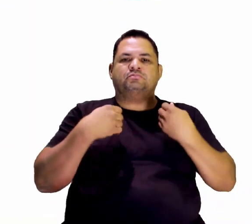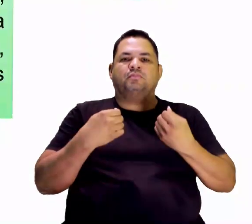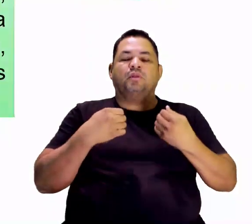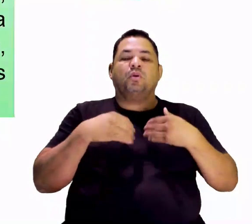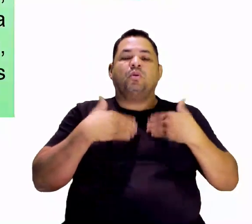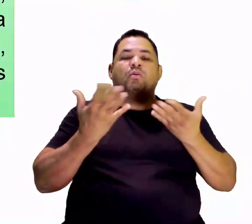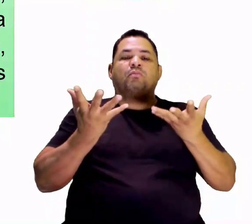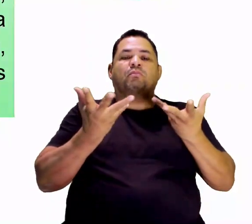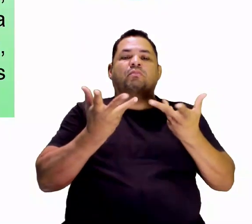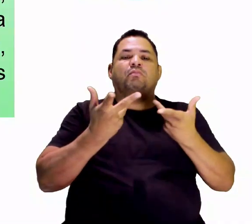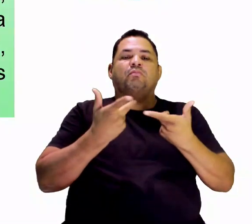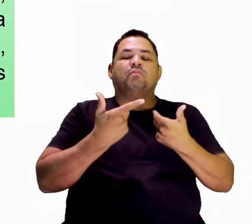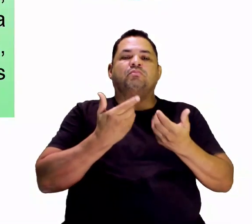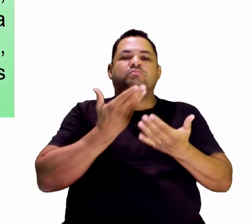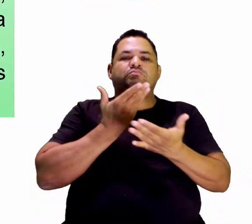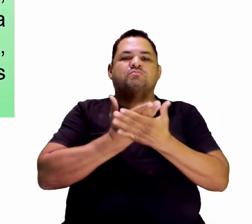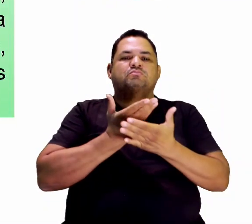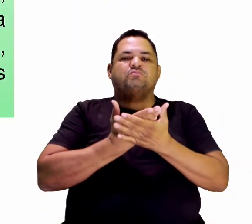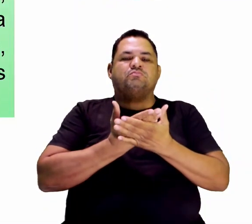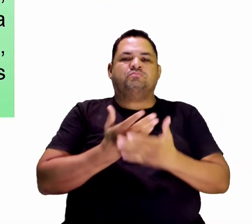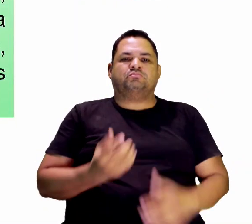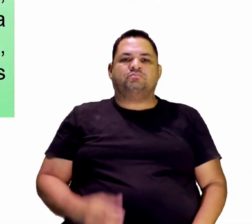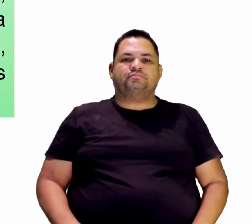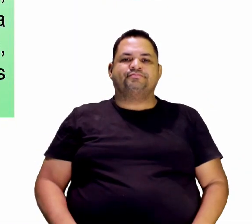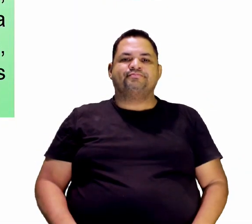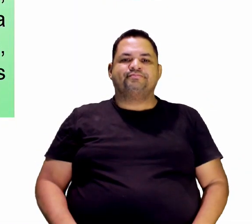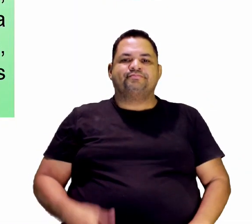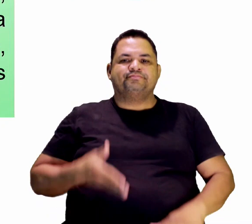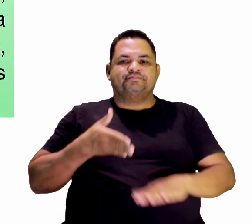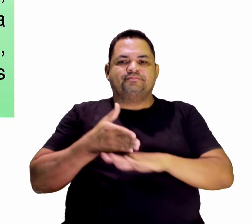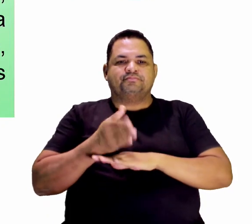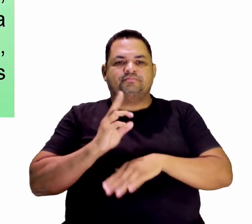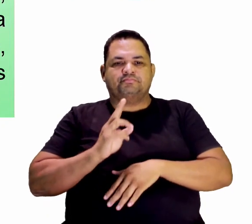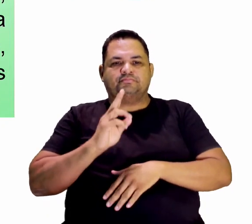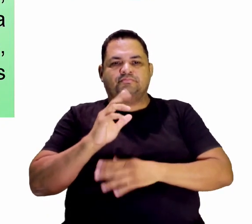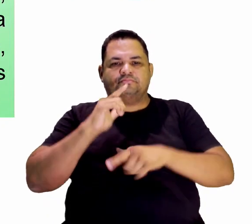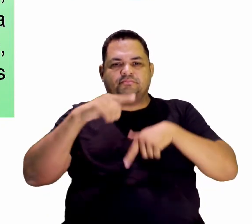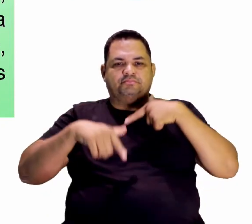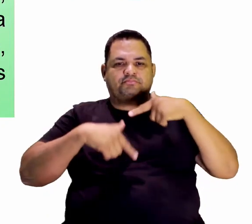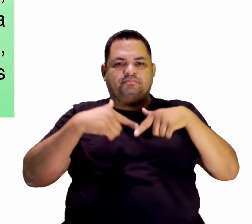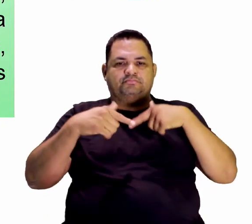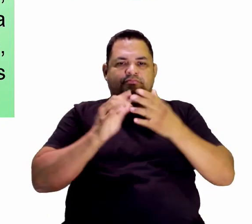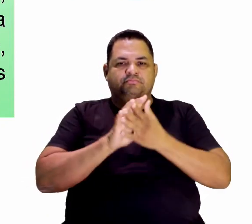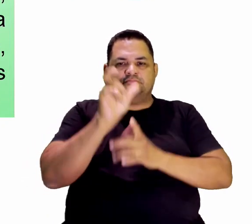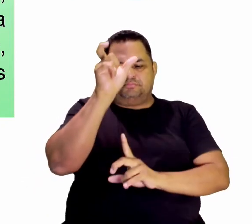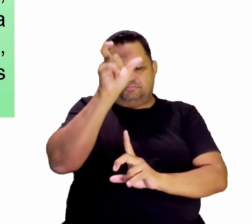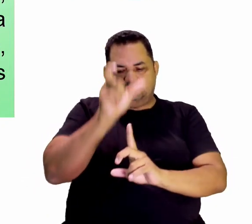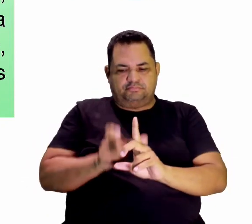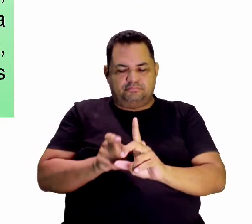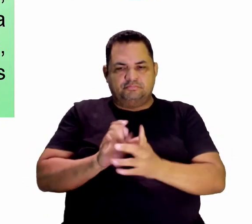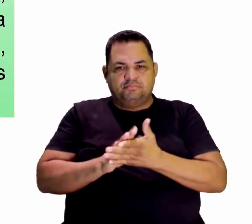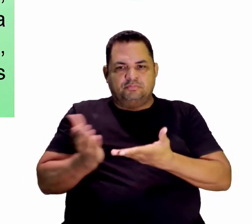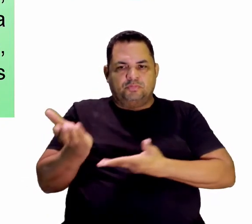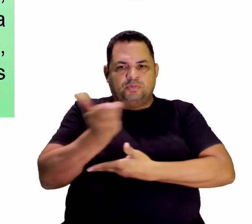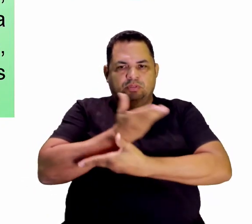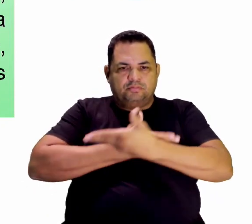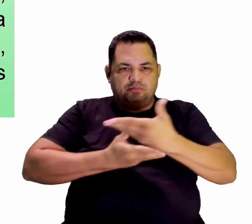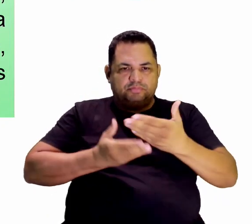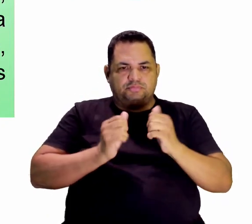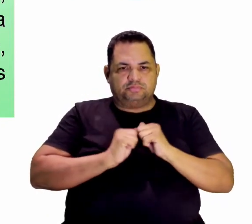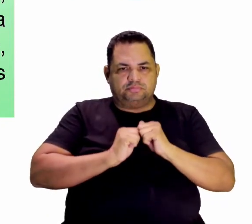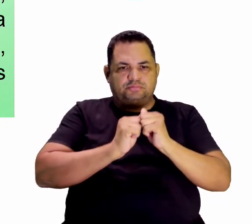e adaptações nos esportes coletivos. Nessa aula de número 17.1.